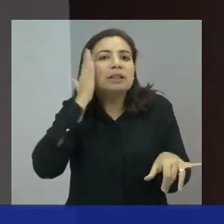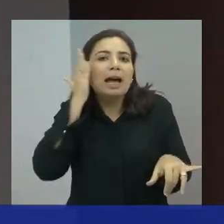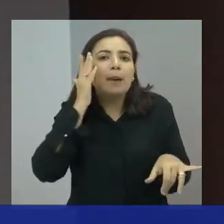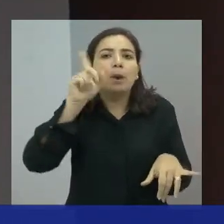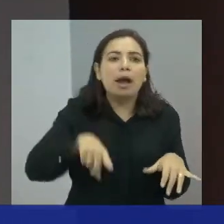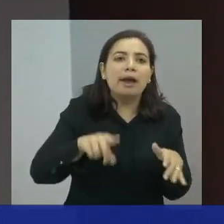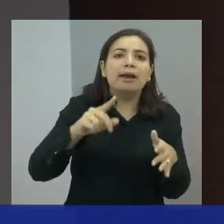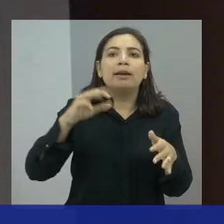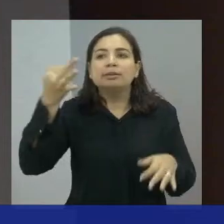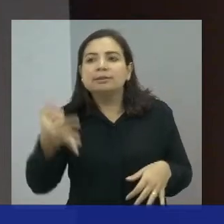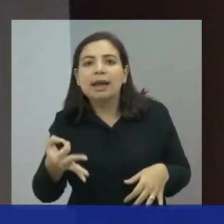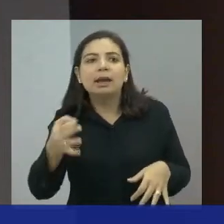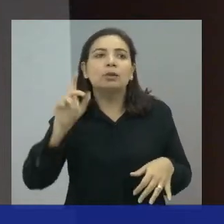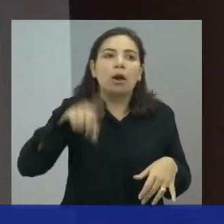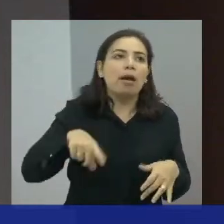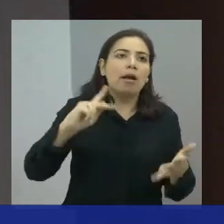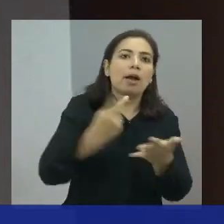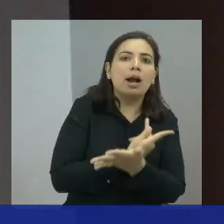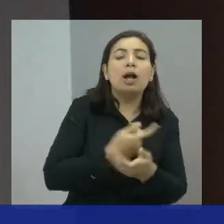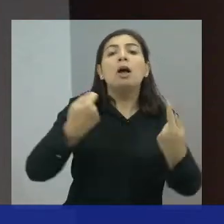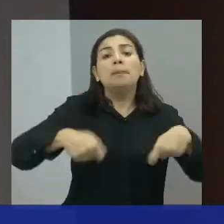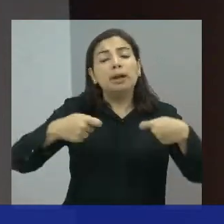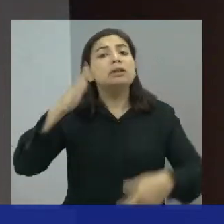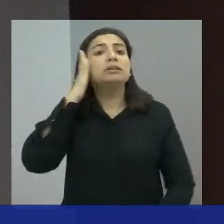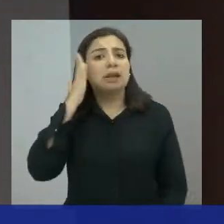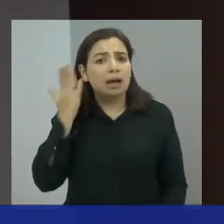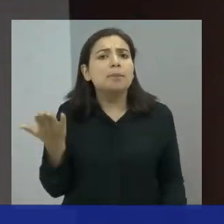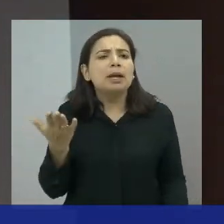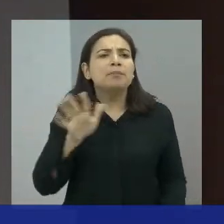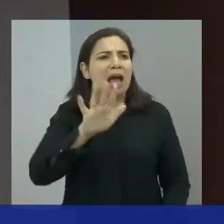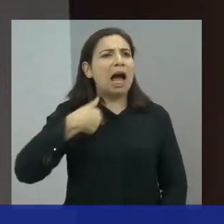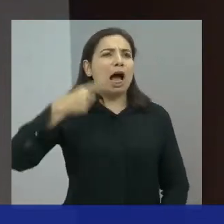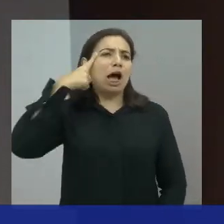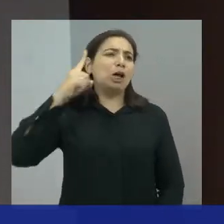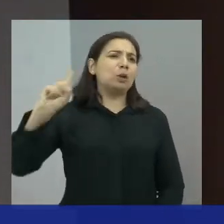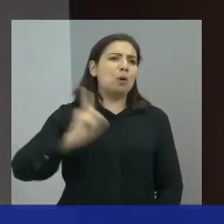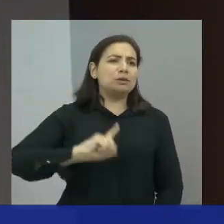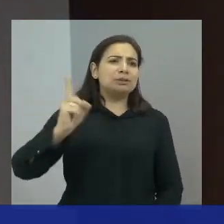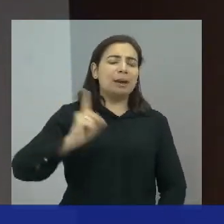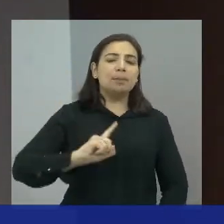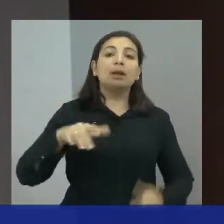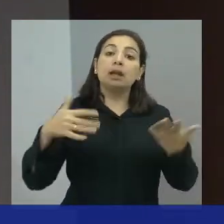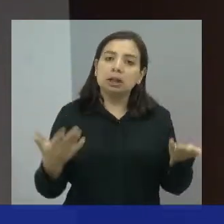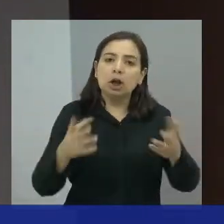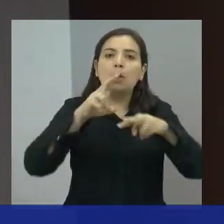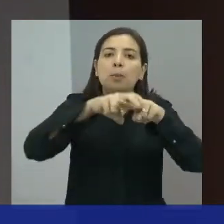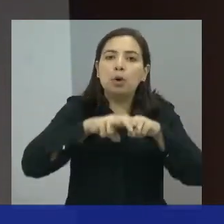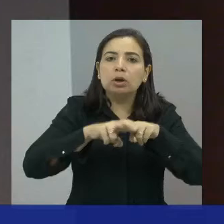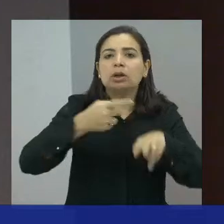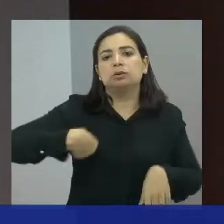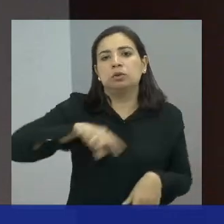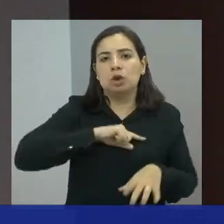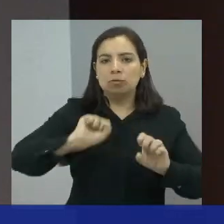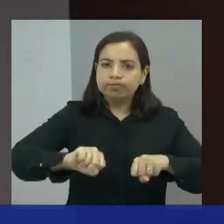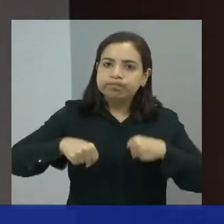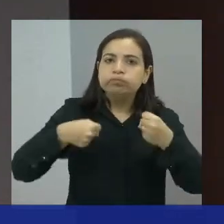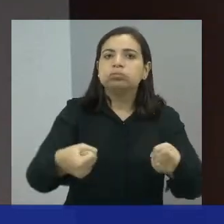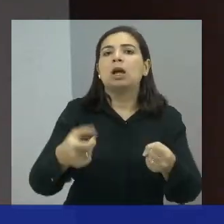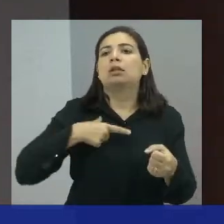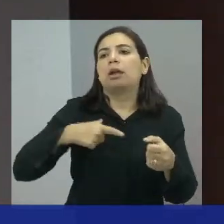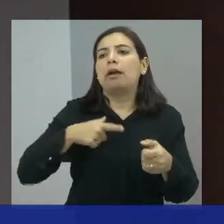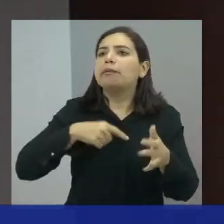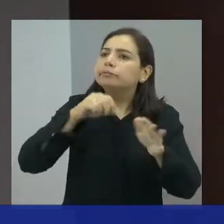depois não possam dizer: eu não sabia, estou sendo multado, mas eu não sabia disso. Então, nosso esforço é